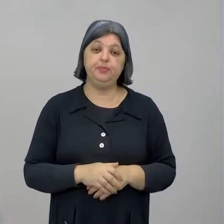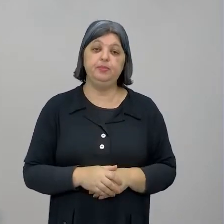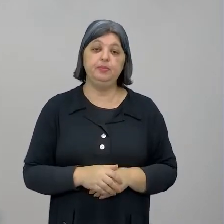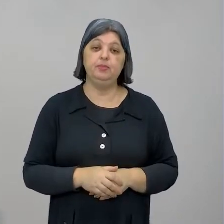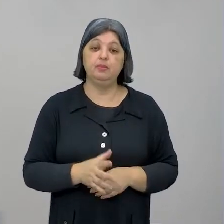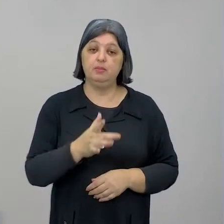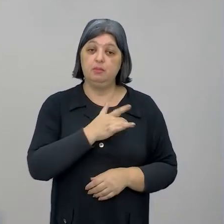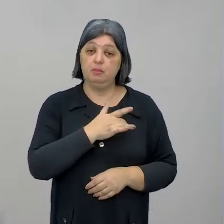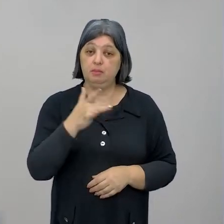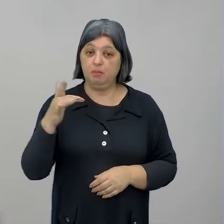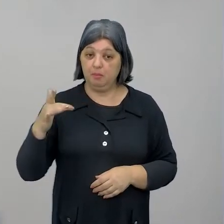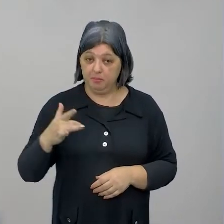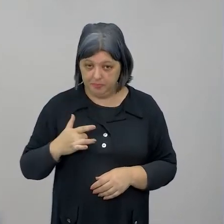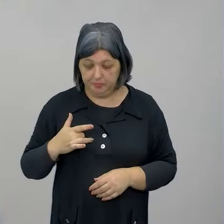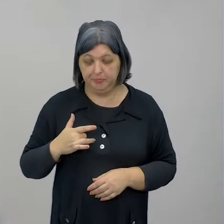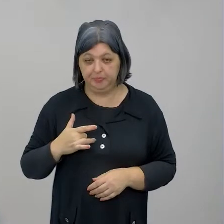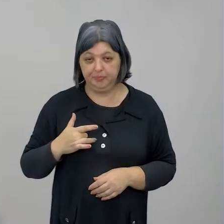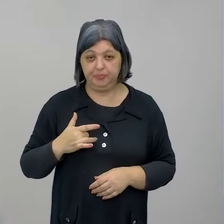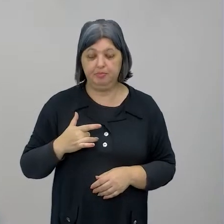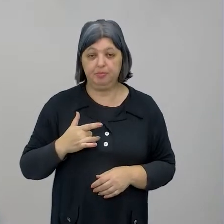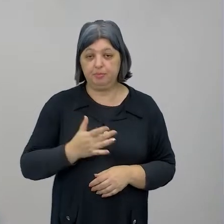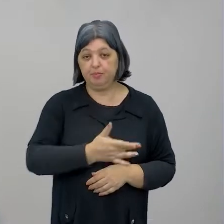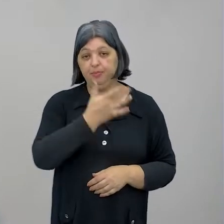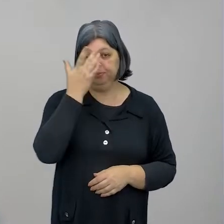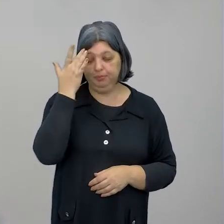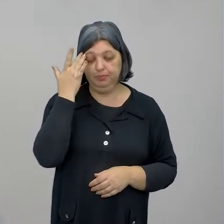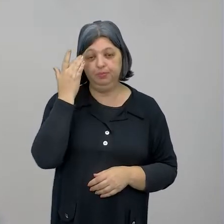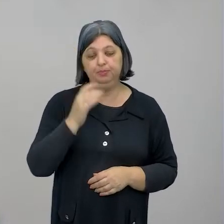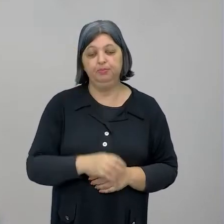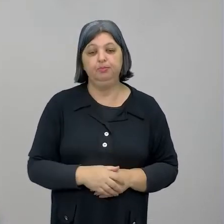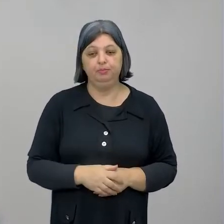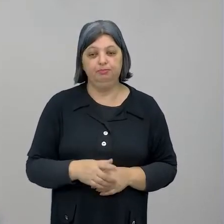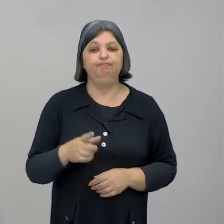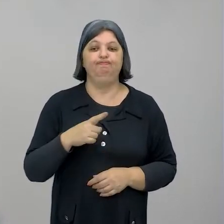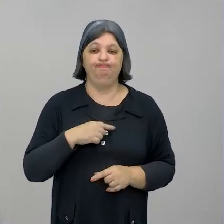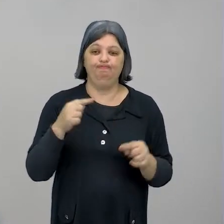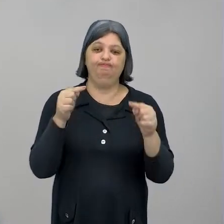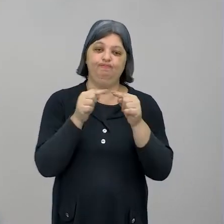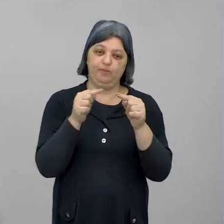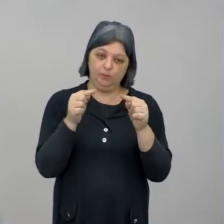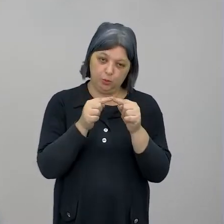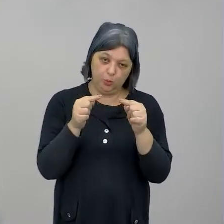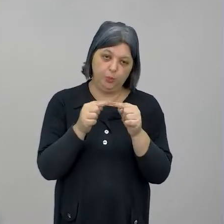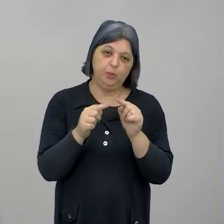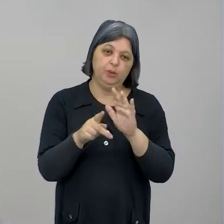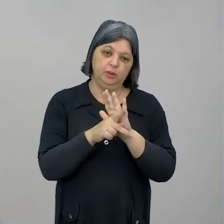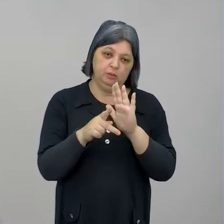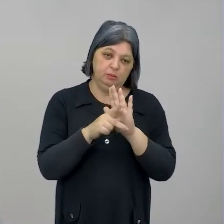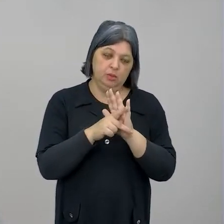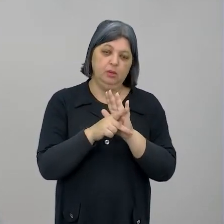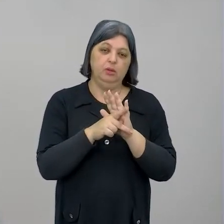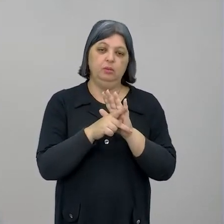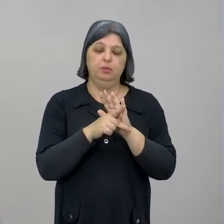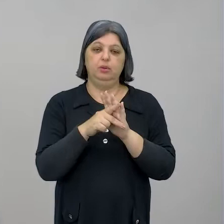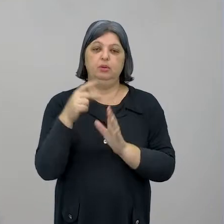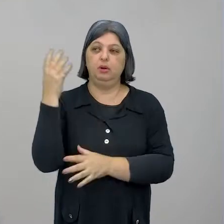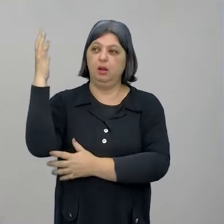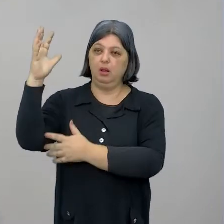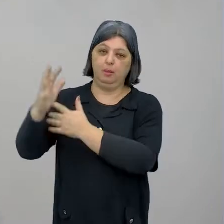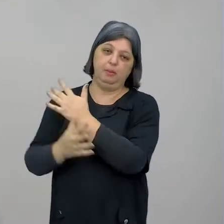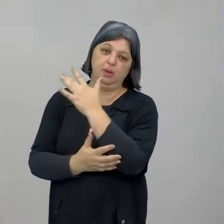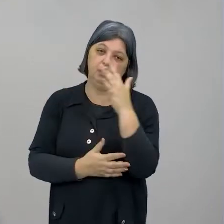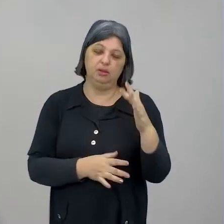saúde planetária. Né? Que nesse caso tem tudo a ver com as questões ambientais. Então, não é